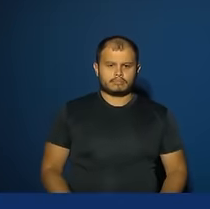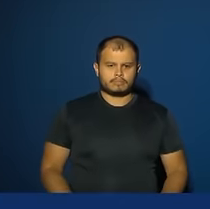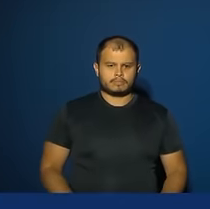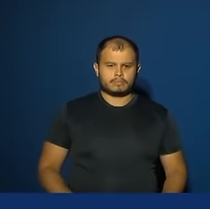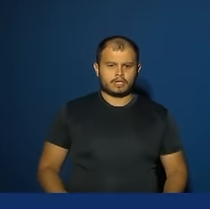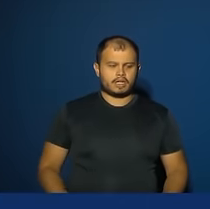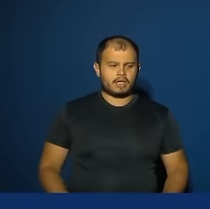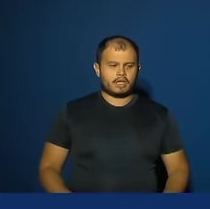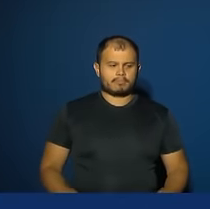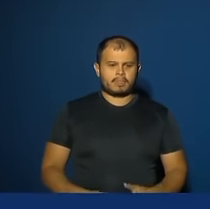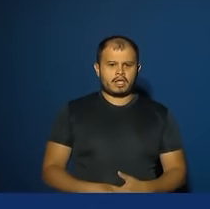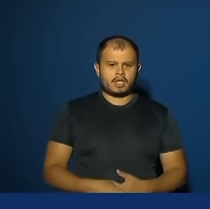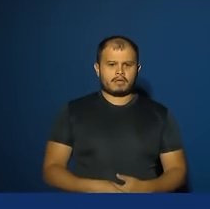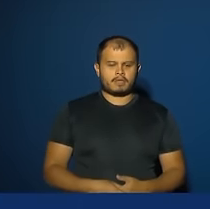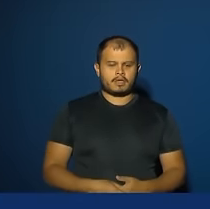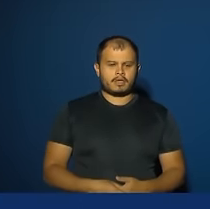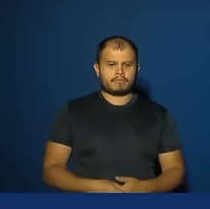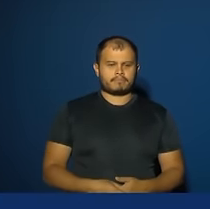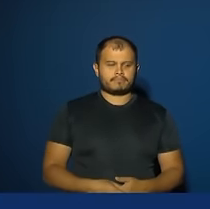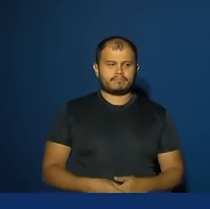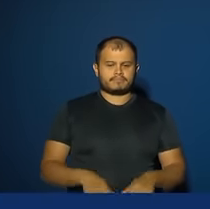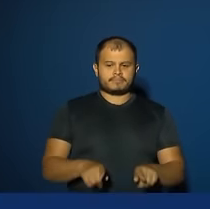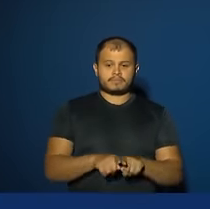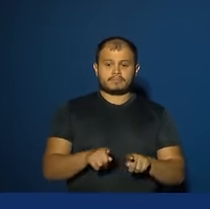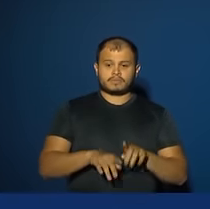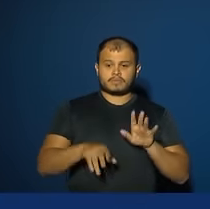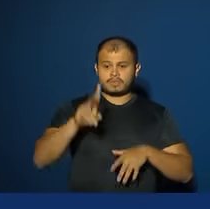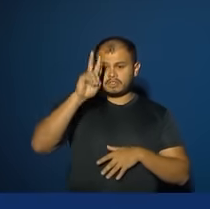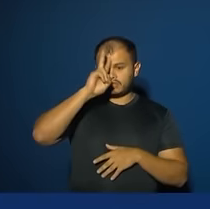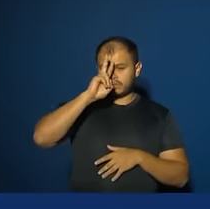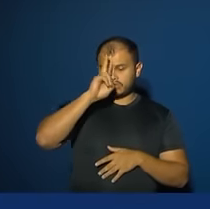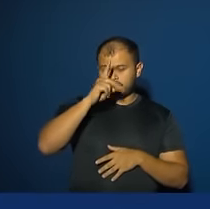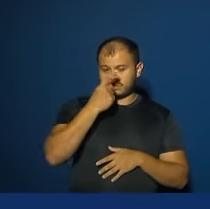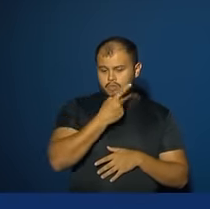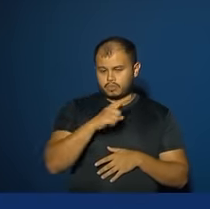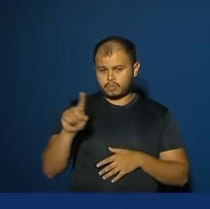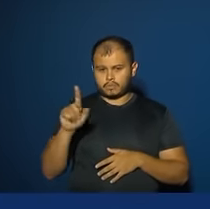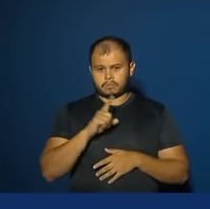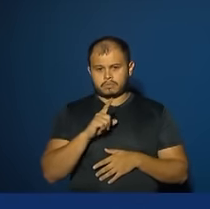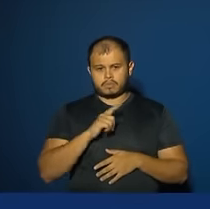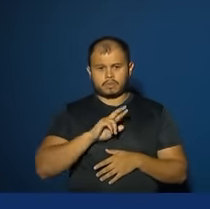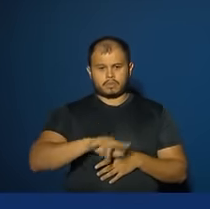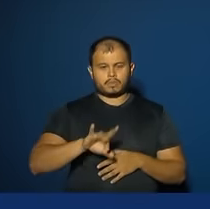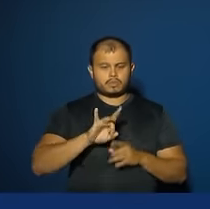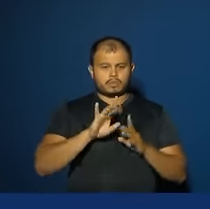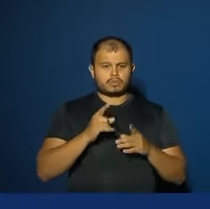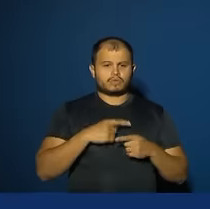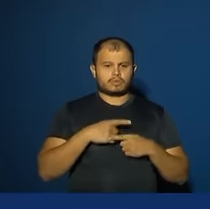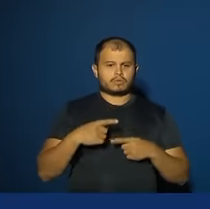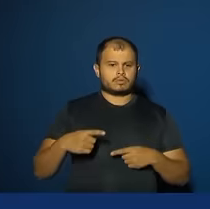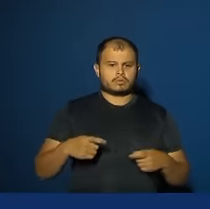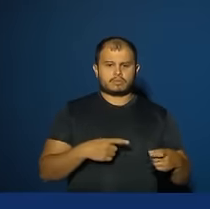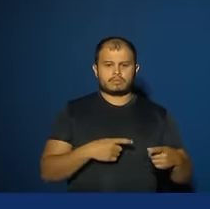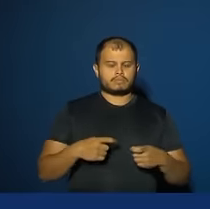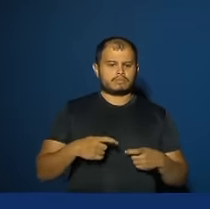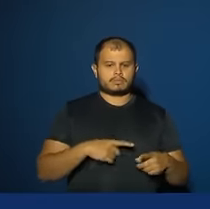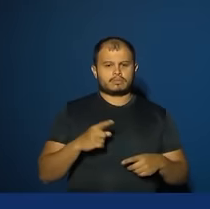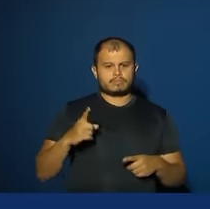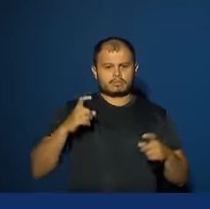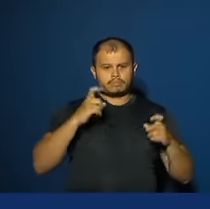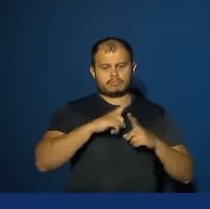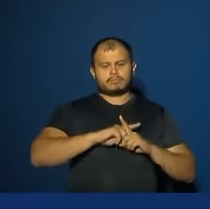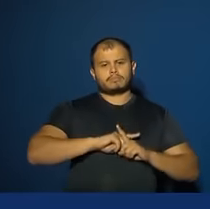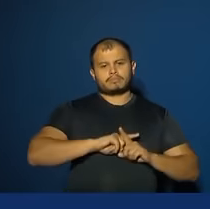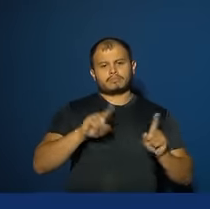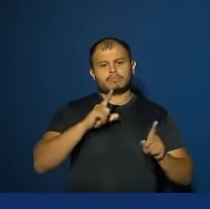Talvez essa última, a história da última milha seja não mais do que a última trincheira dos Hawks. Mas eu estou